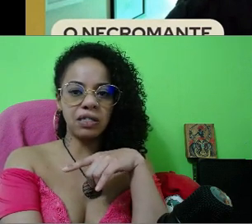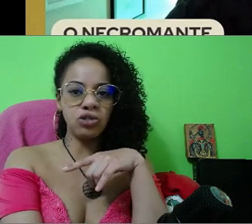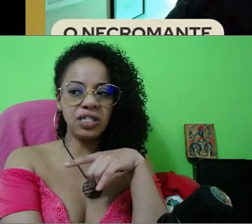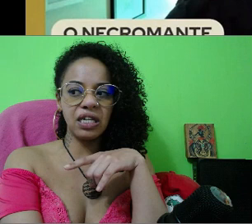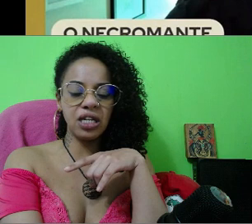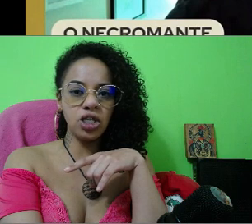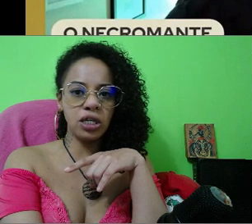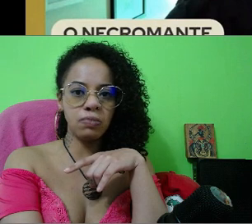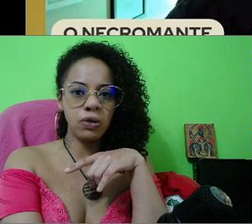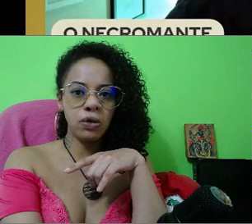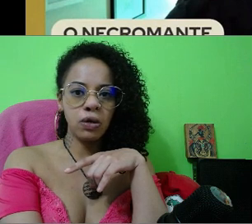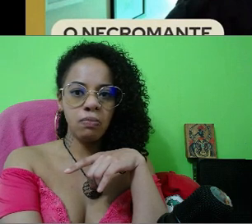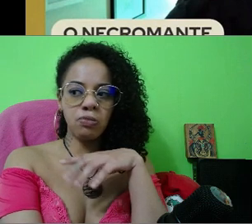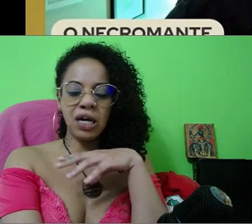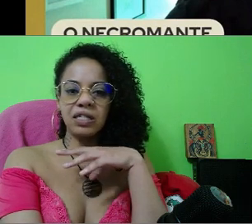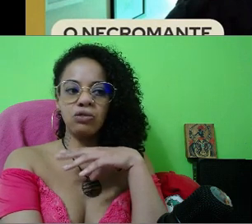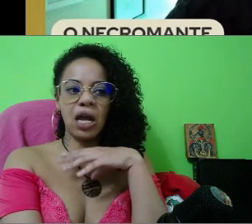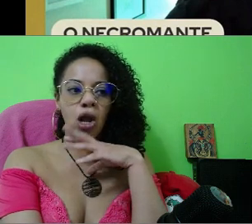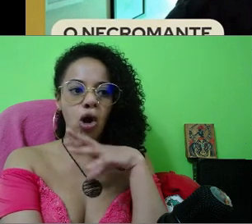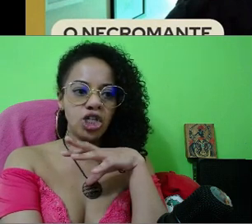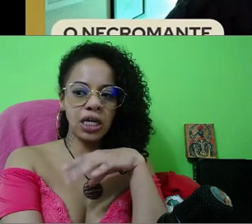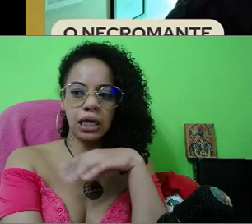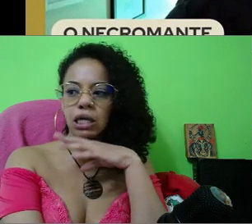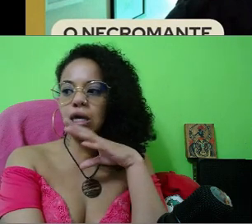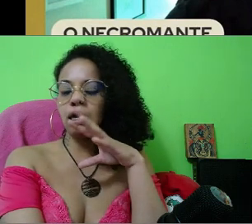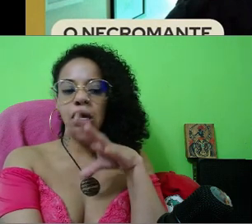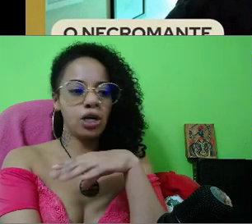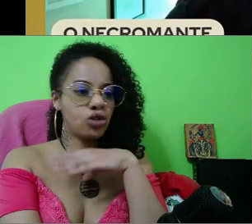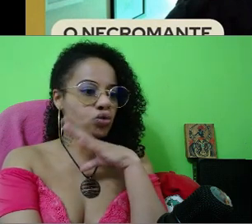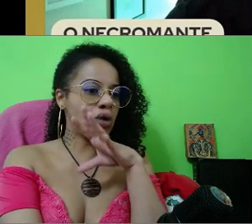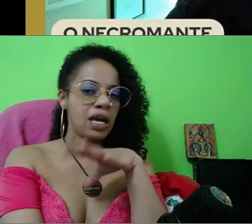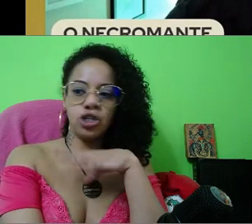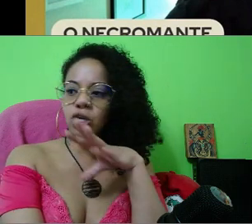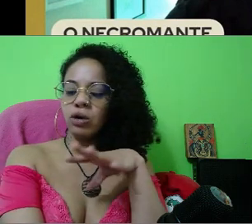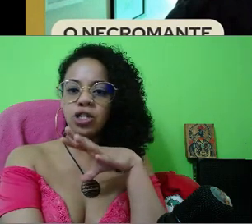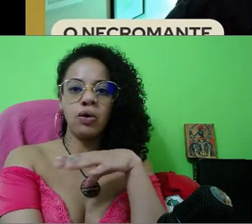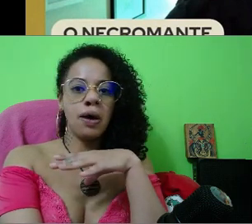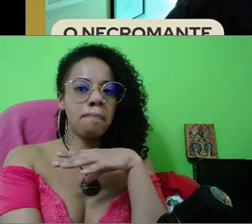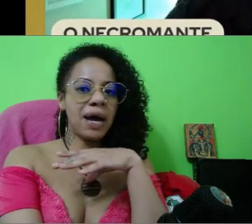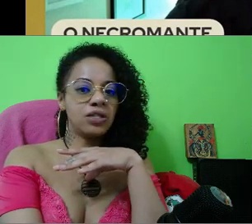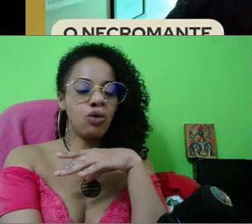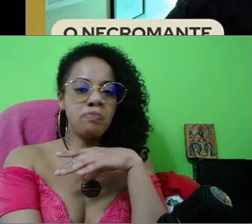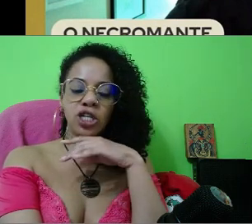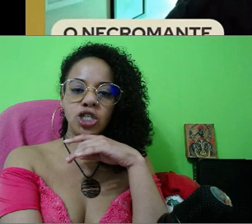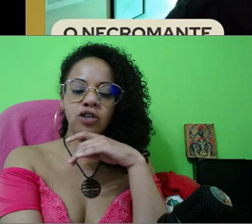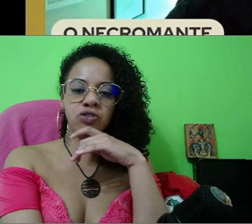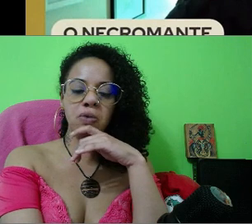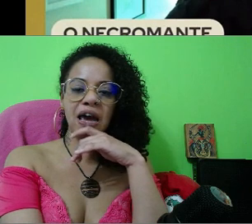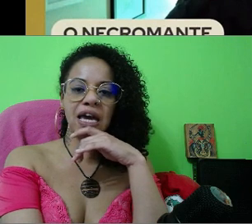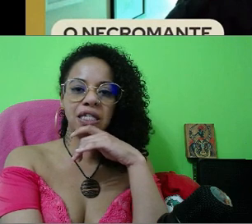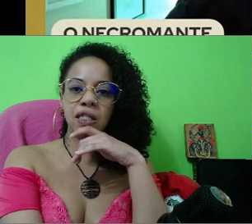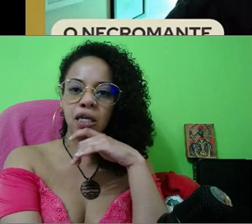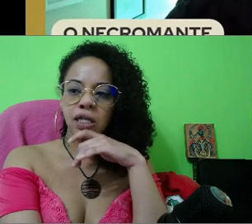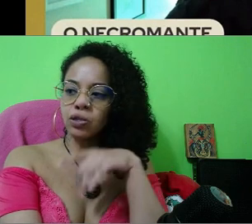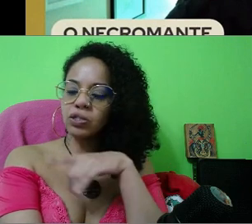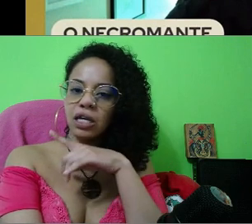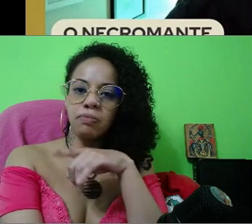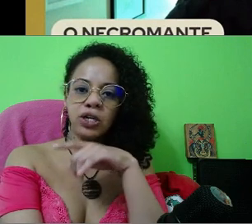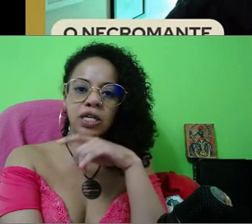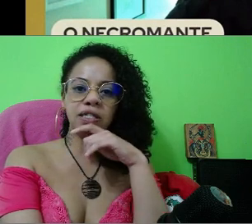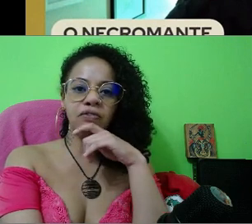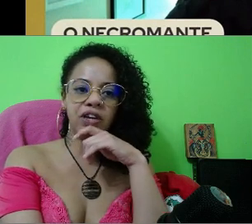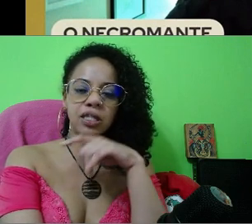Por uma questão de sincretismo Por uma questão da lógica aqui e tudo é religião religião mas o objetivo Não é esse